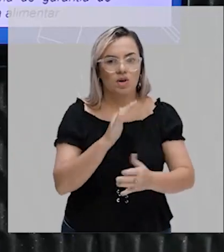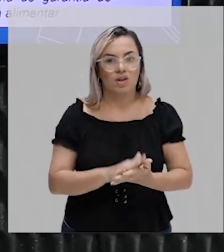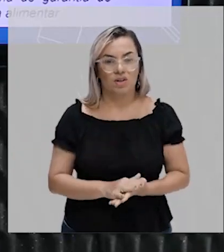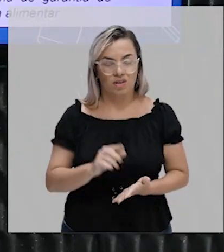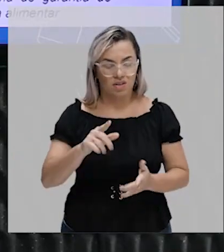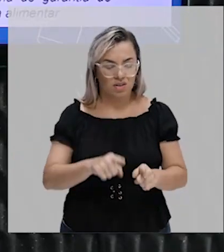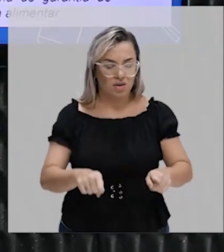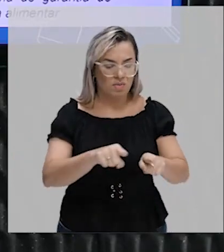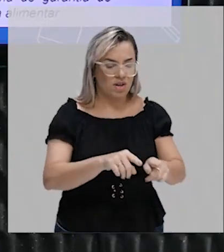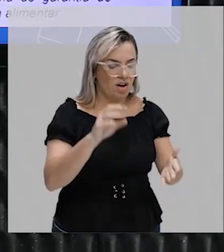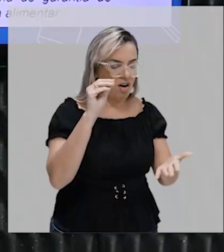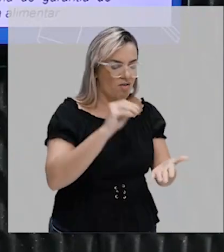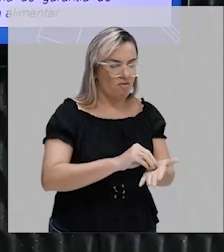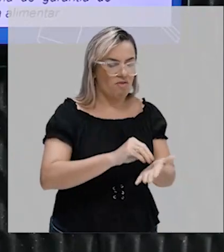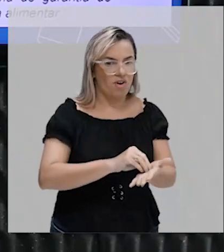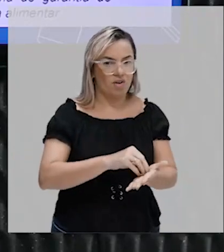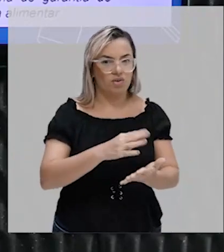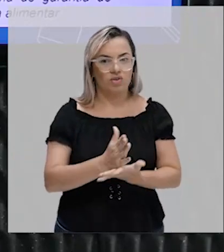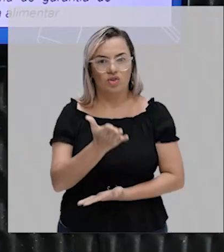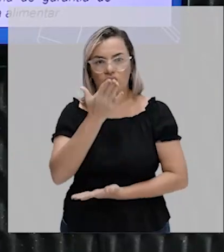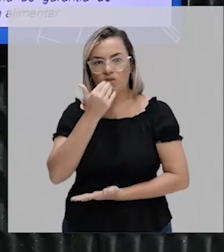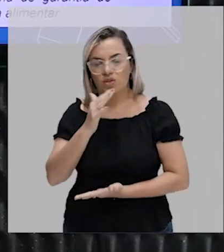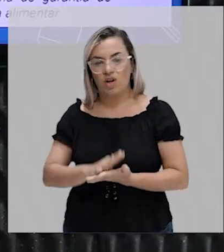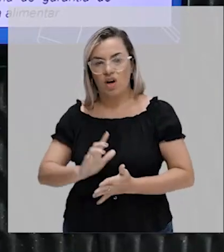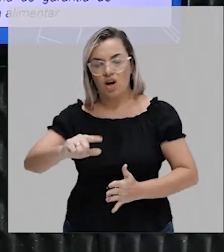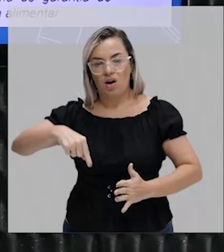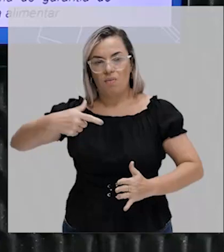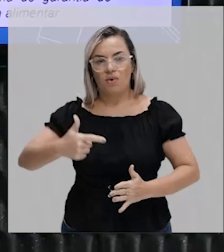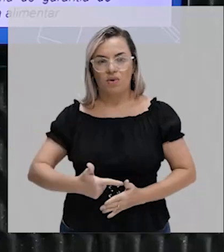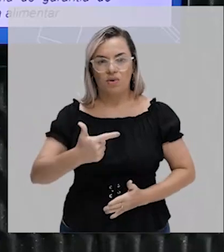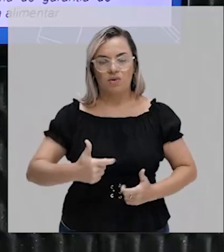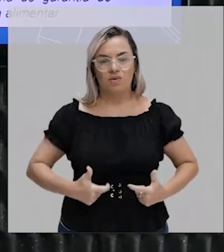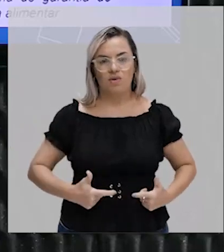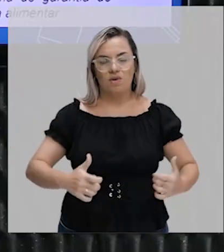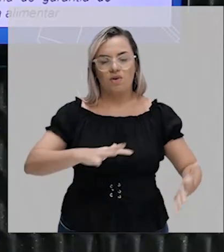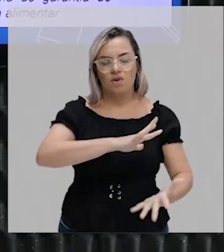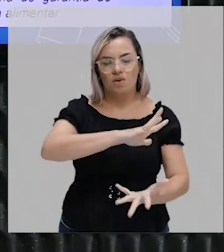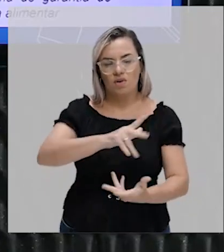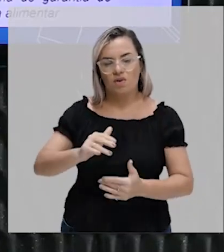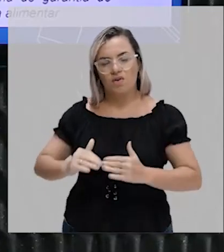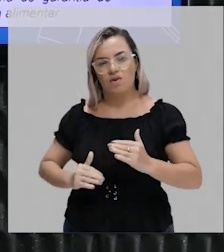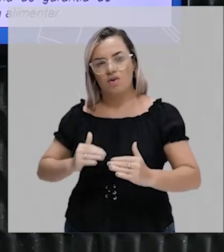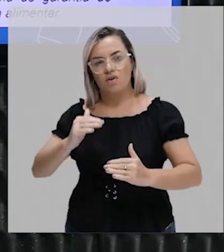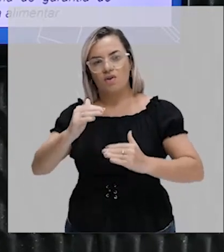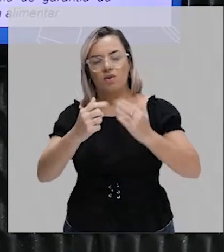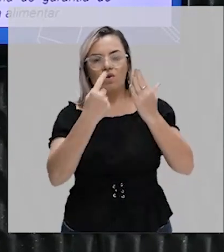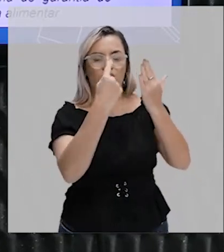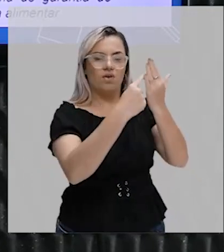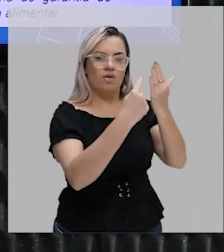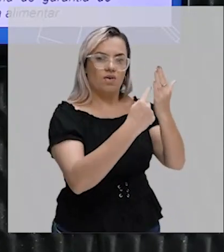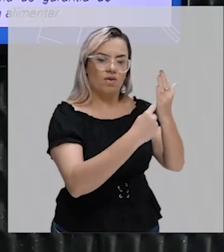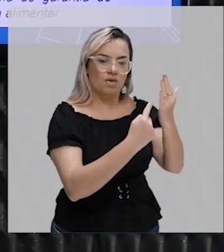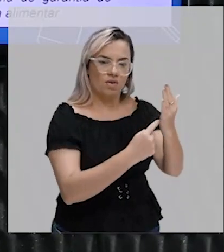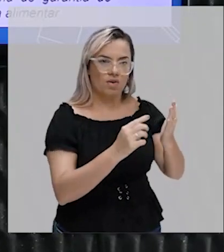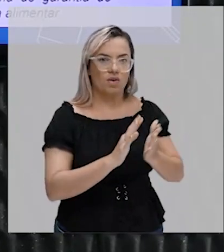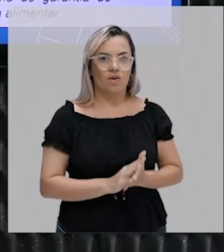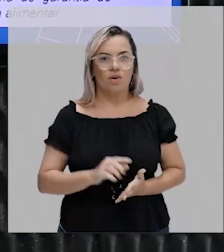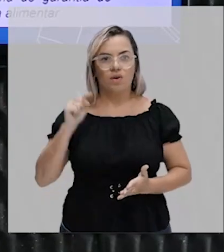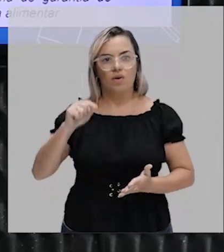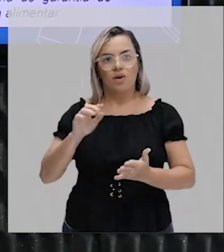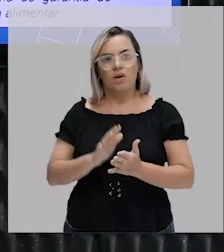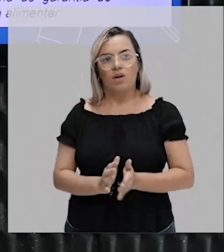alimentos. Então, após o final da Segunda Guerra Mundial, galera, tá, foi desenvolvido aí um projeto, tá certo, ali pelo grupo